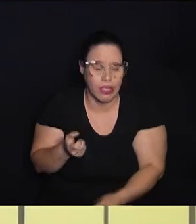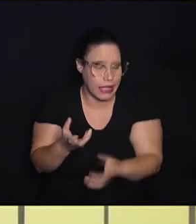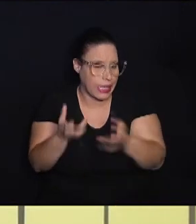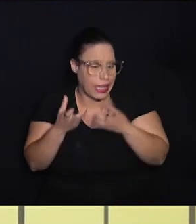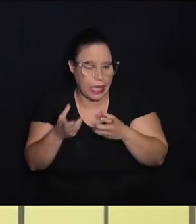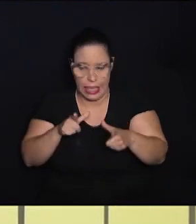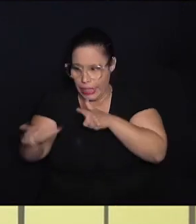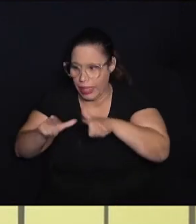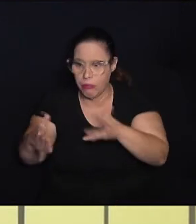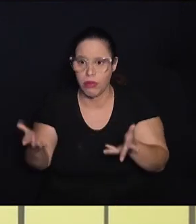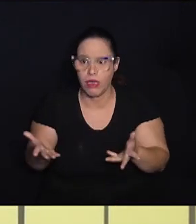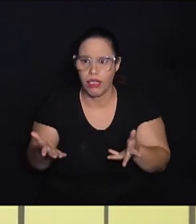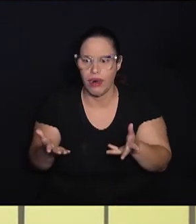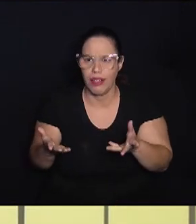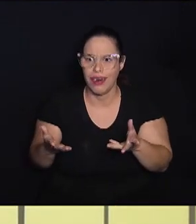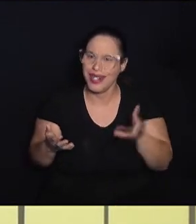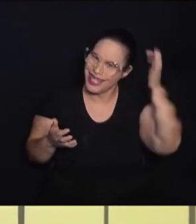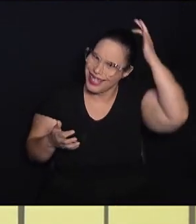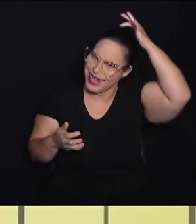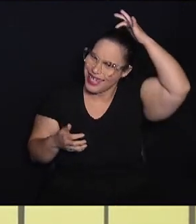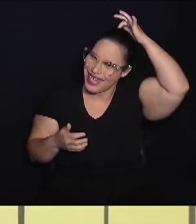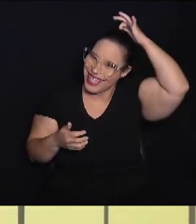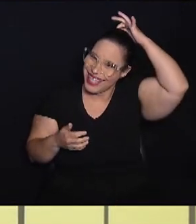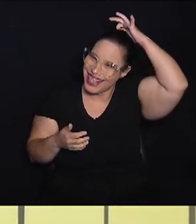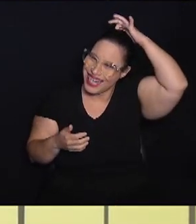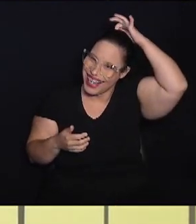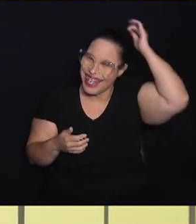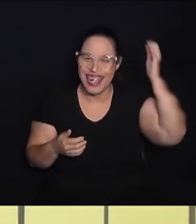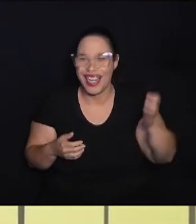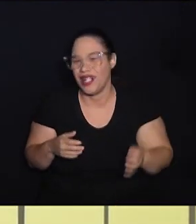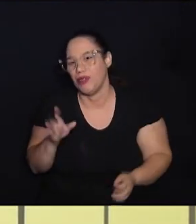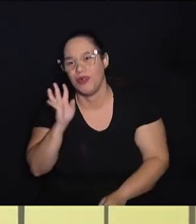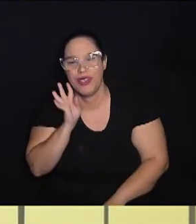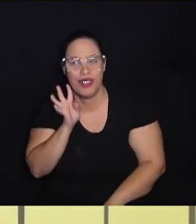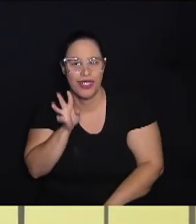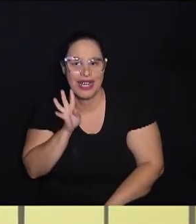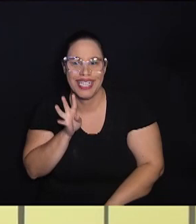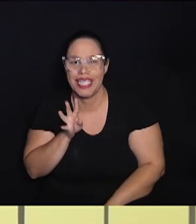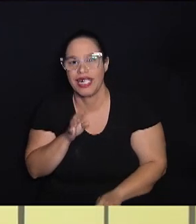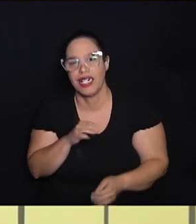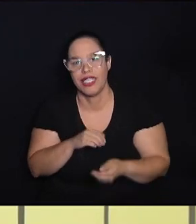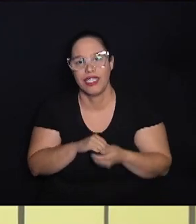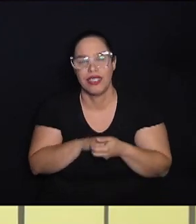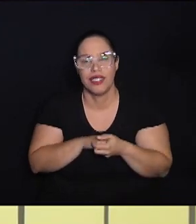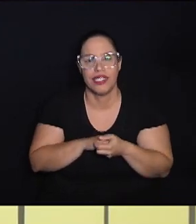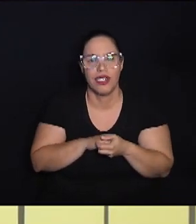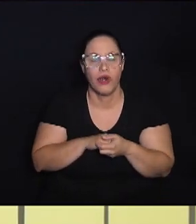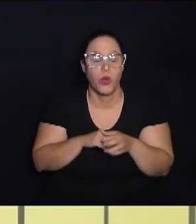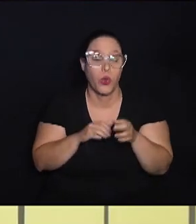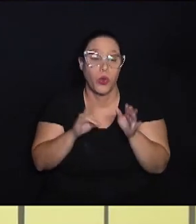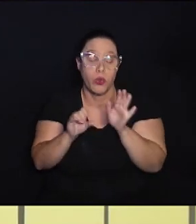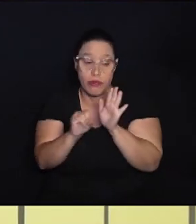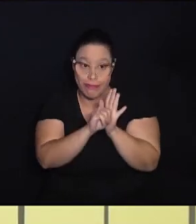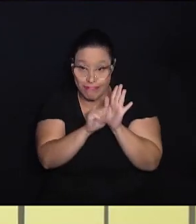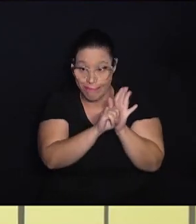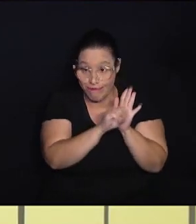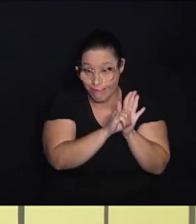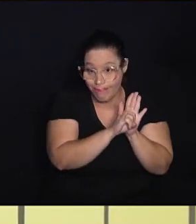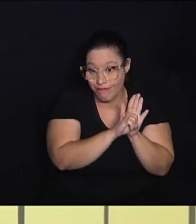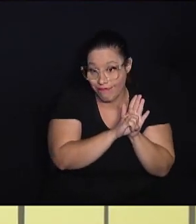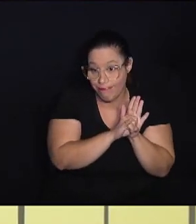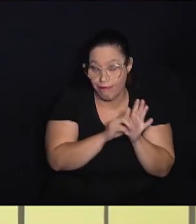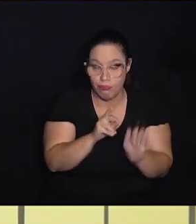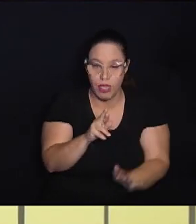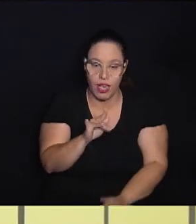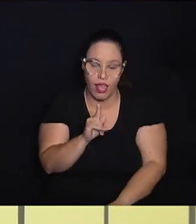diversas formas inacreditáveis e é isso assim é muito fruto do nosso tempo porque você todo mundo vai se identificar com alguma pilantragem que